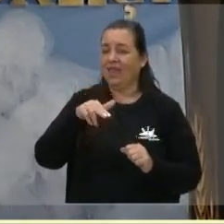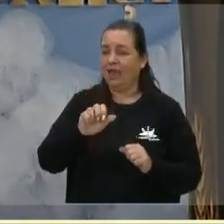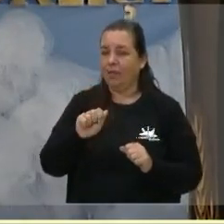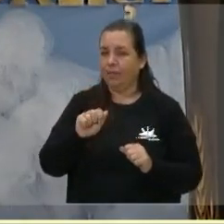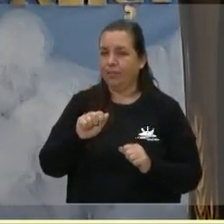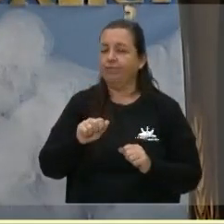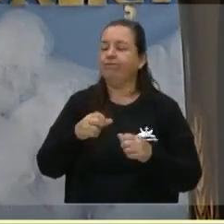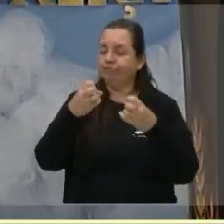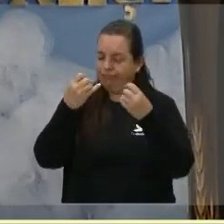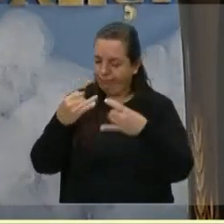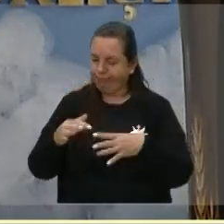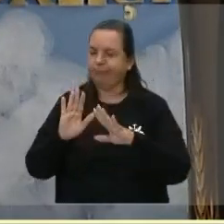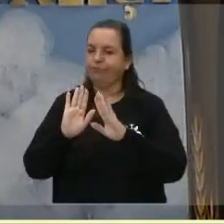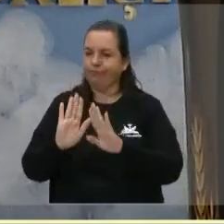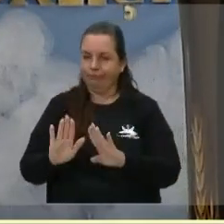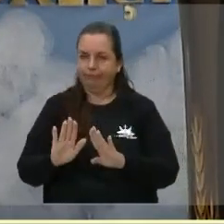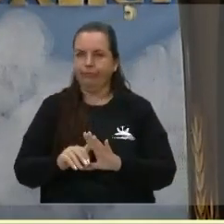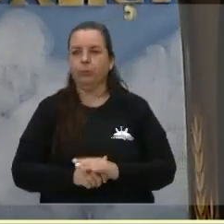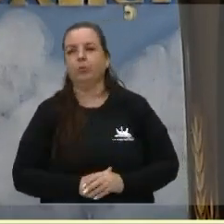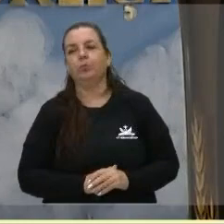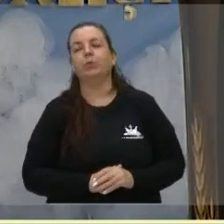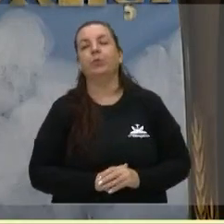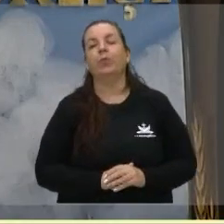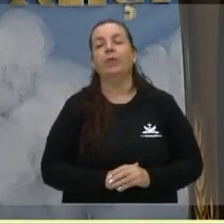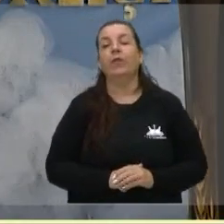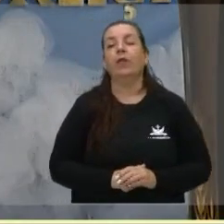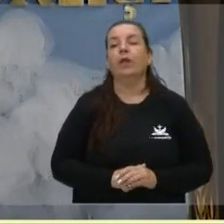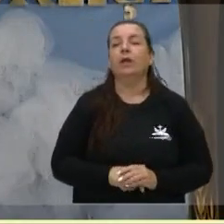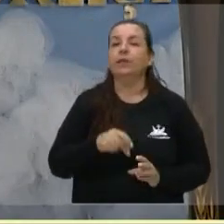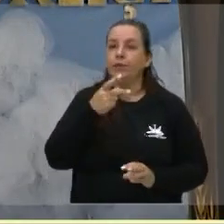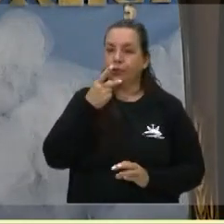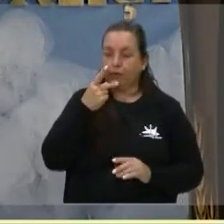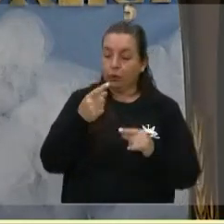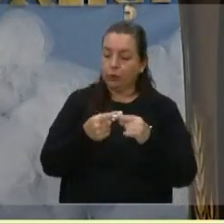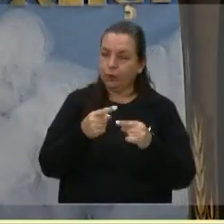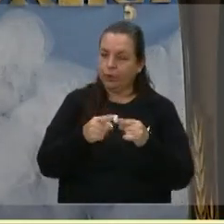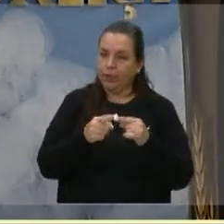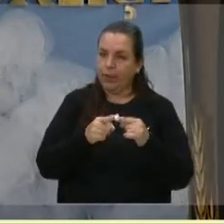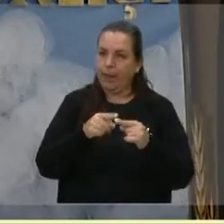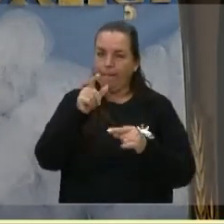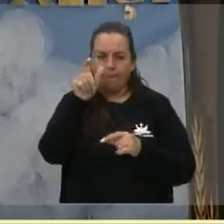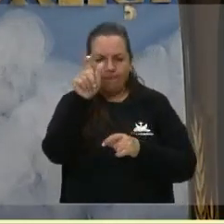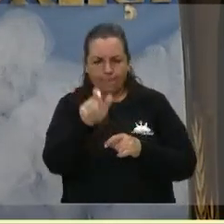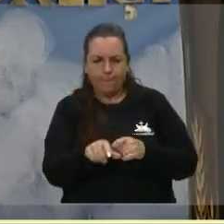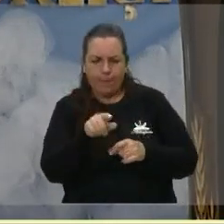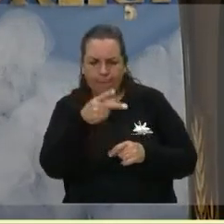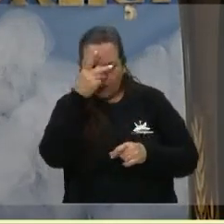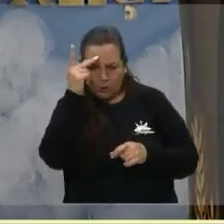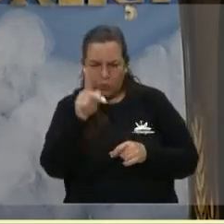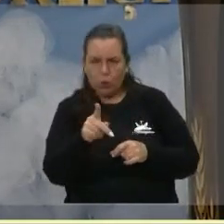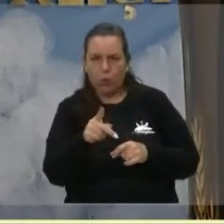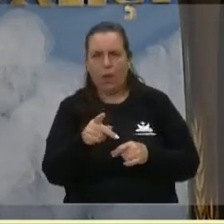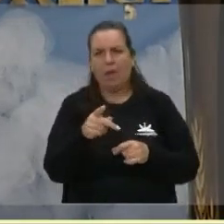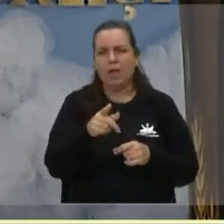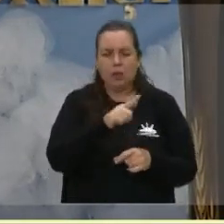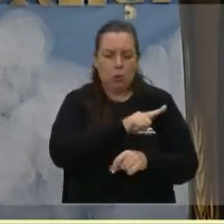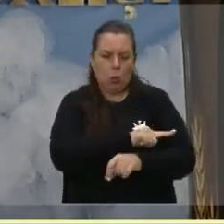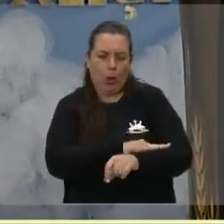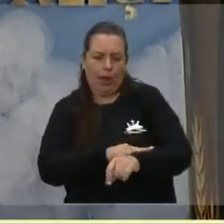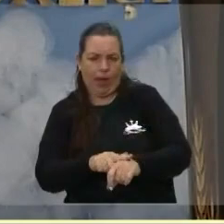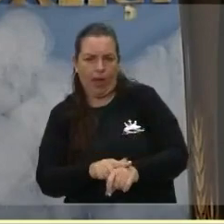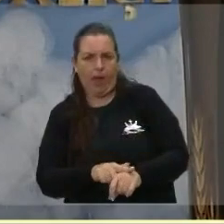Explica, padre. Eu ajudo. Eu estou falando mais do que cortês,